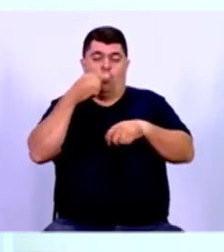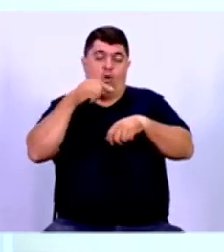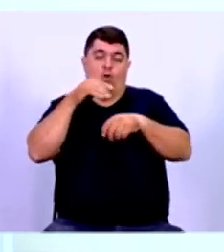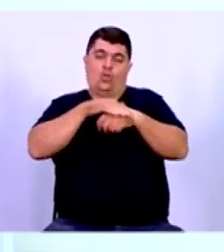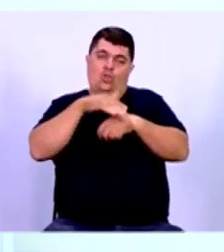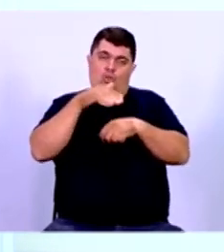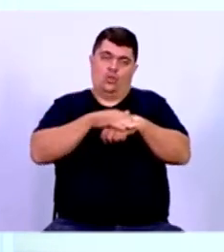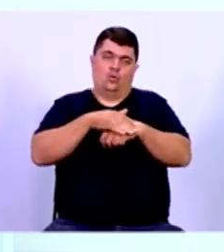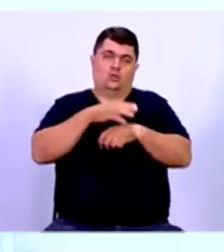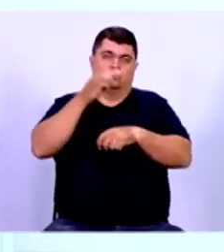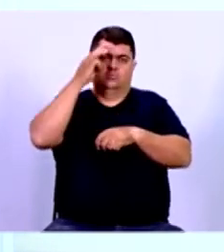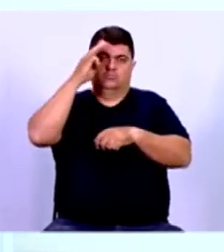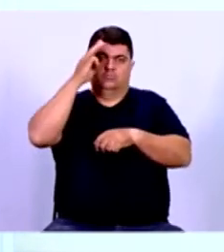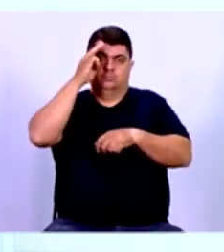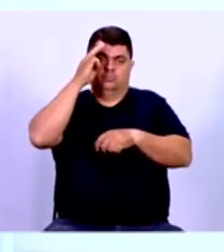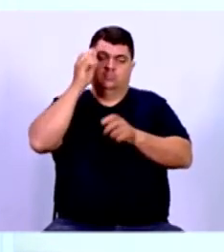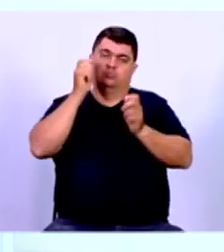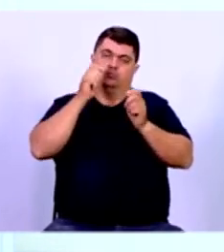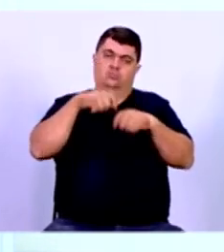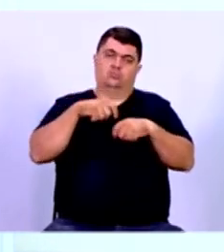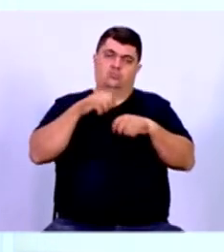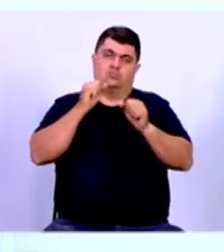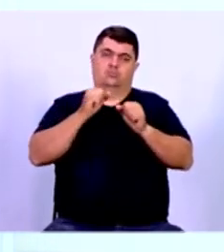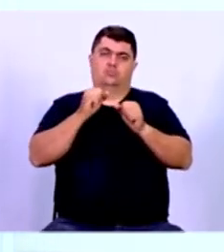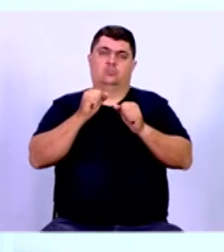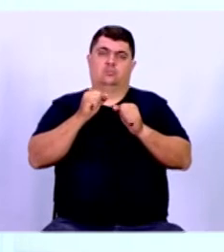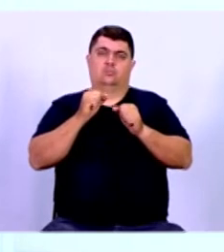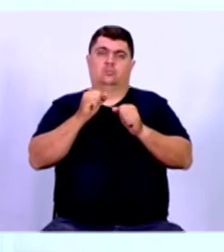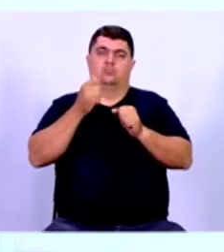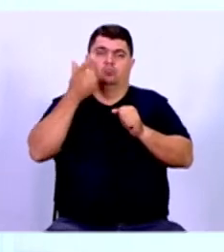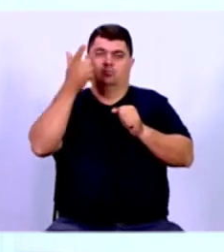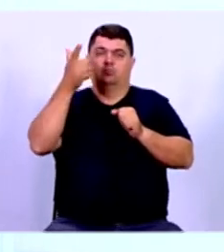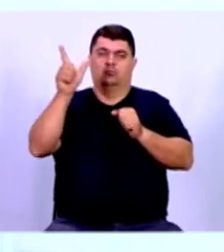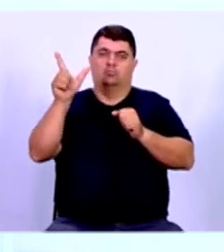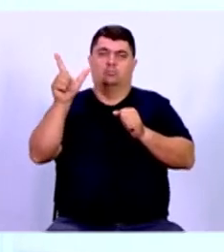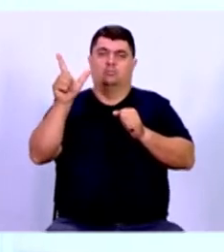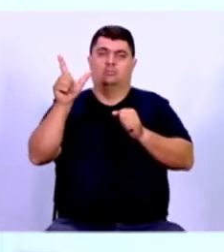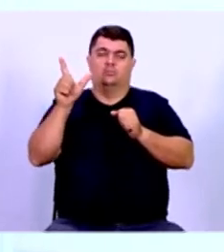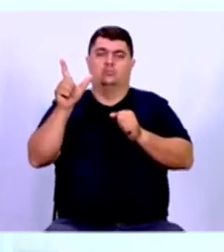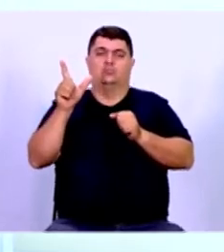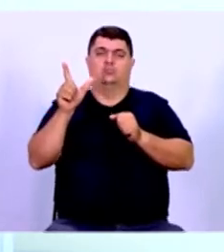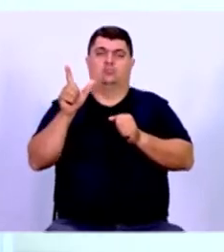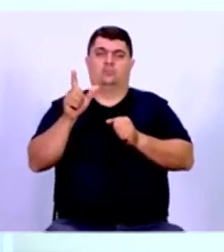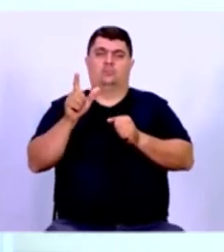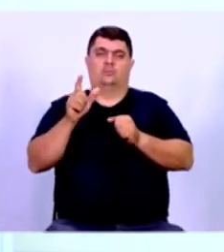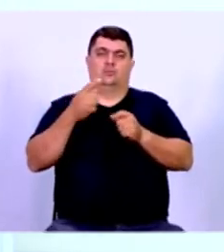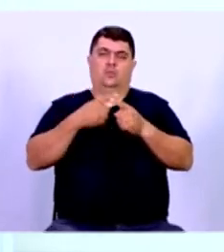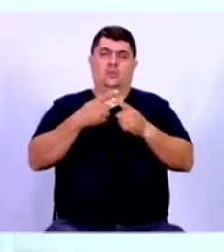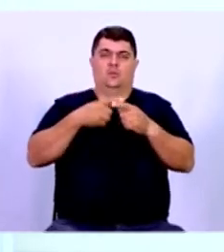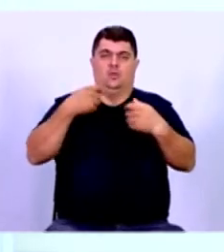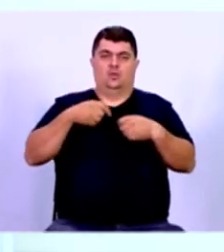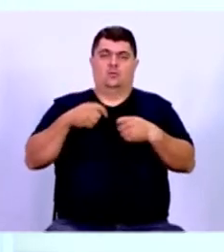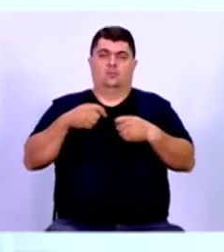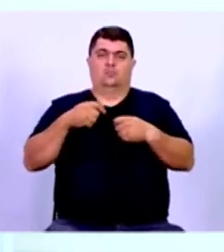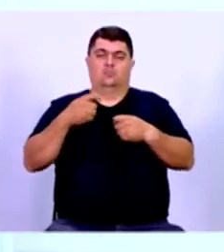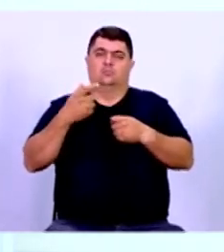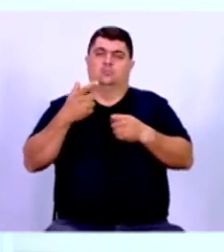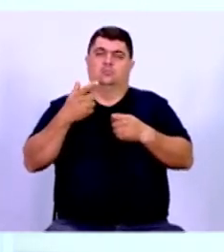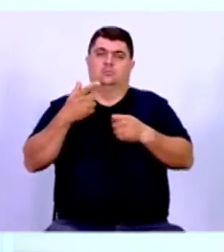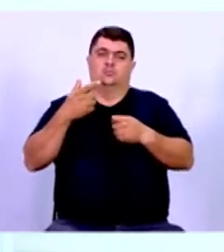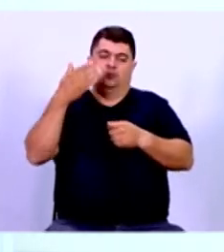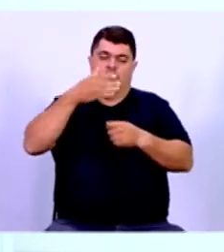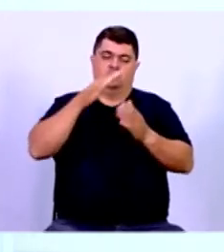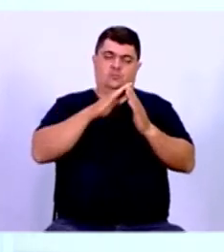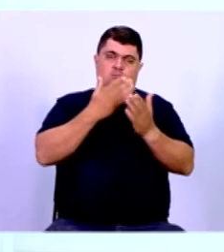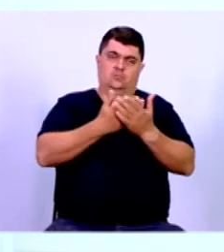da terça-feira, você poderá frequentar num outro horário, porque aí você tem que cumprir a jornada,